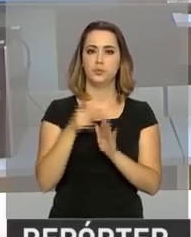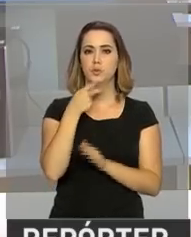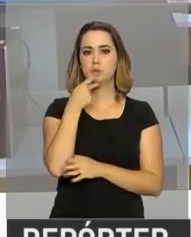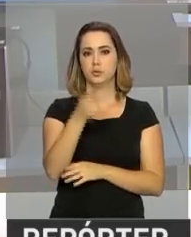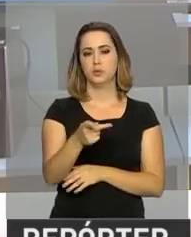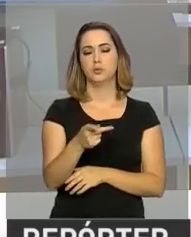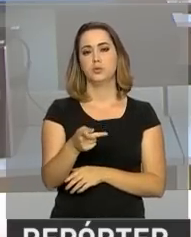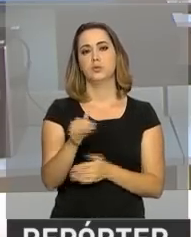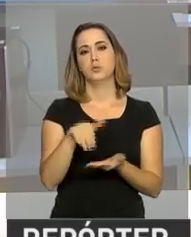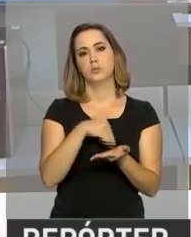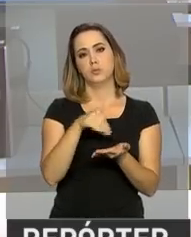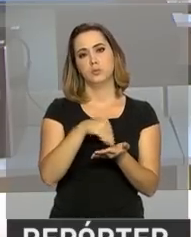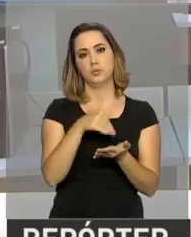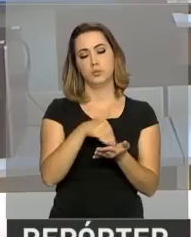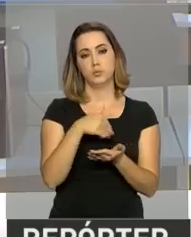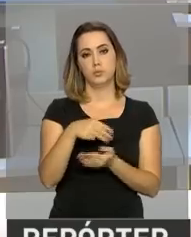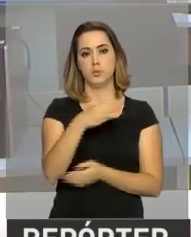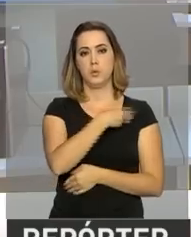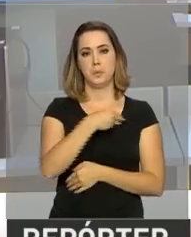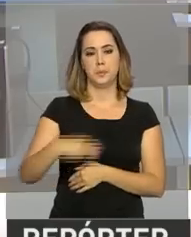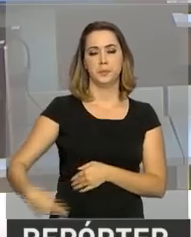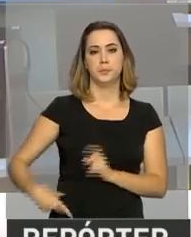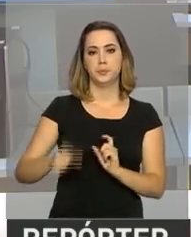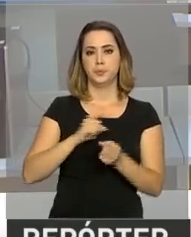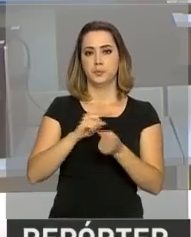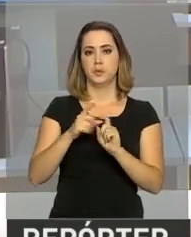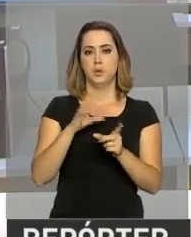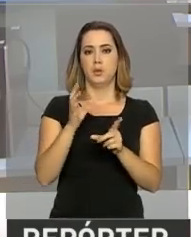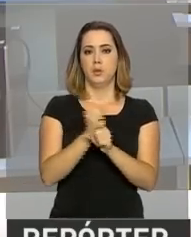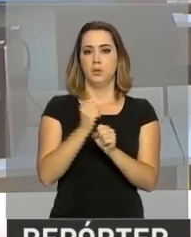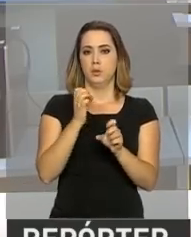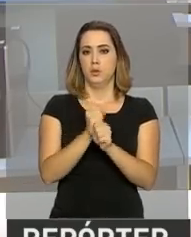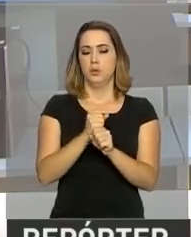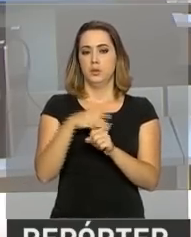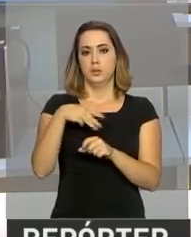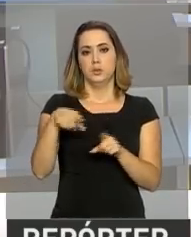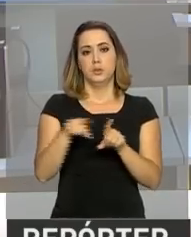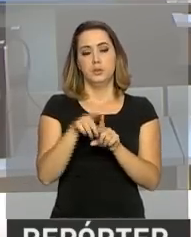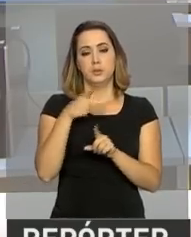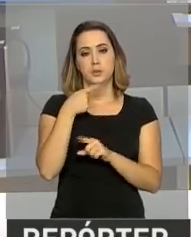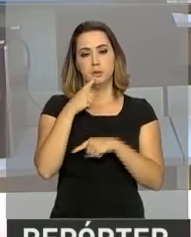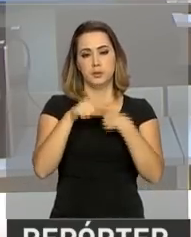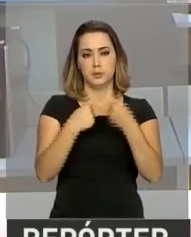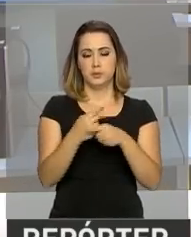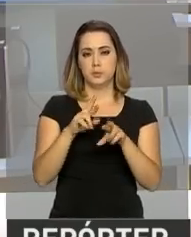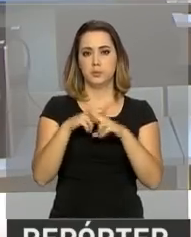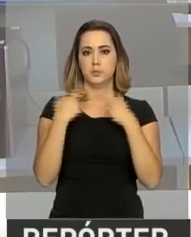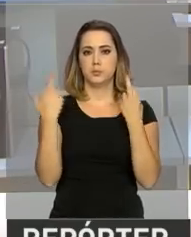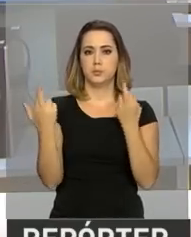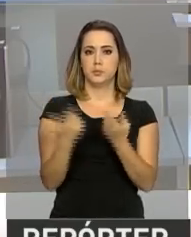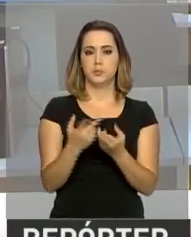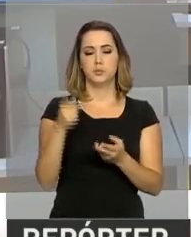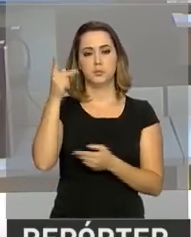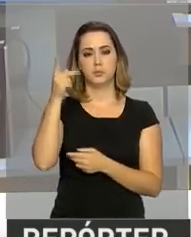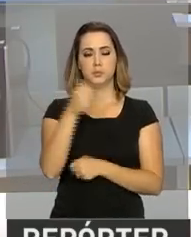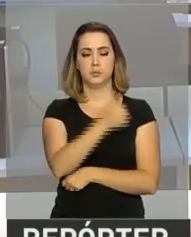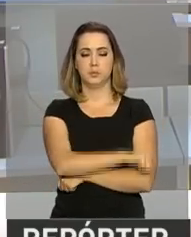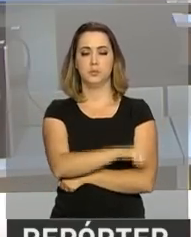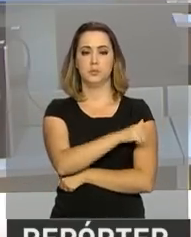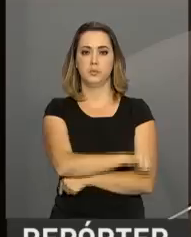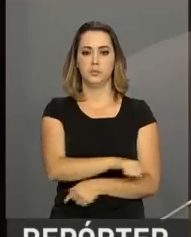de Acompanhamento Econômico do Ministério da Fazenda, Mansueto Facundo de Almeida Júnior, após participar de um seminário no Rio de